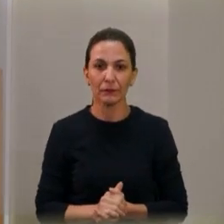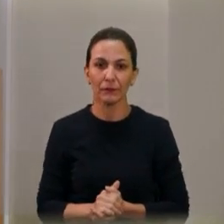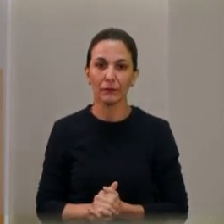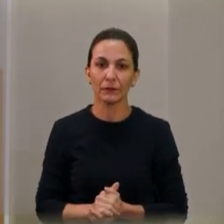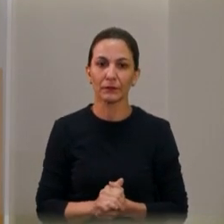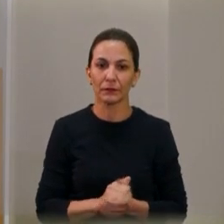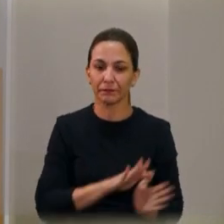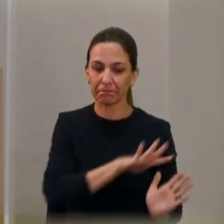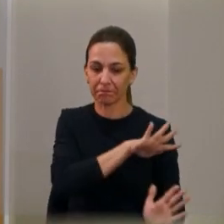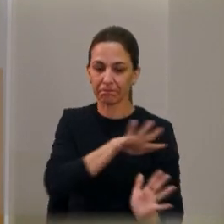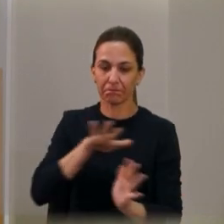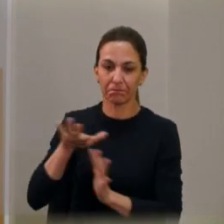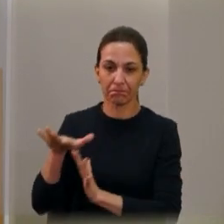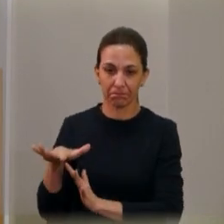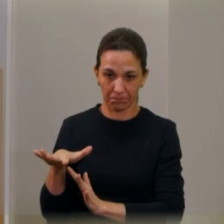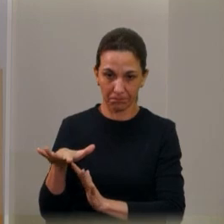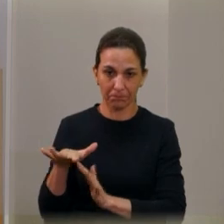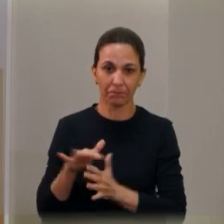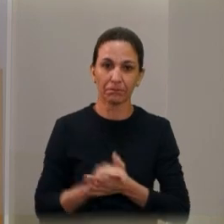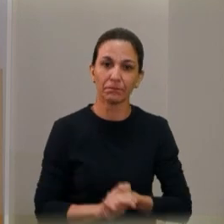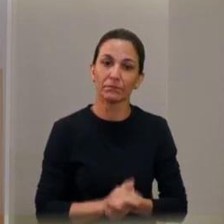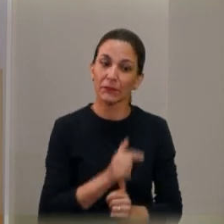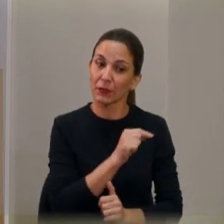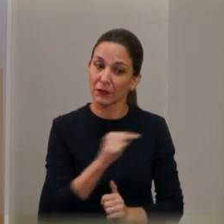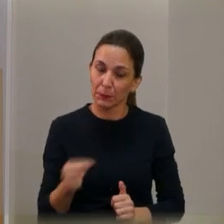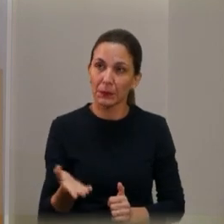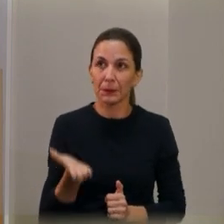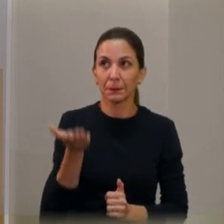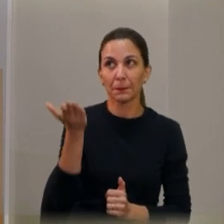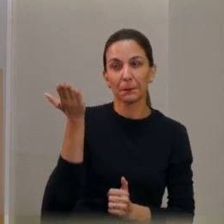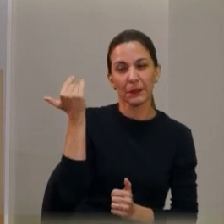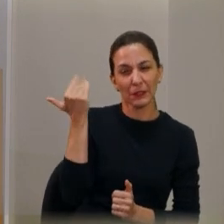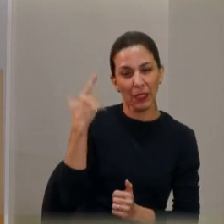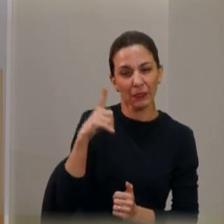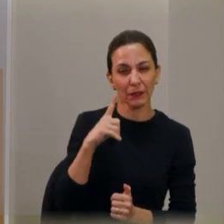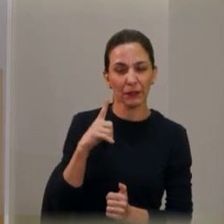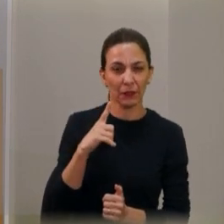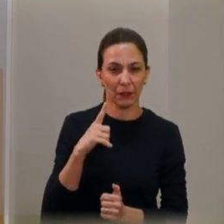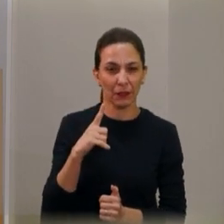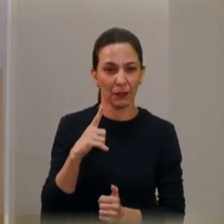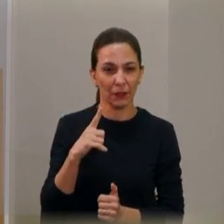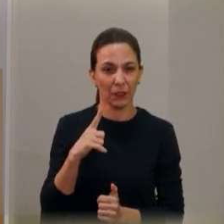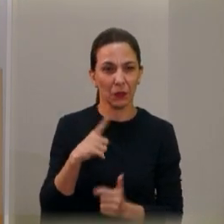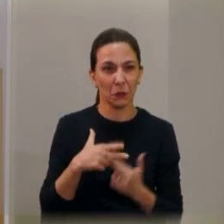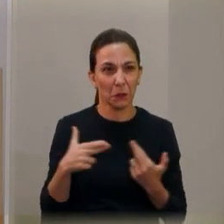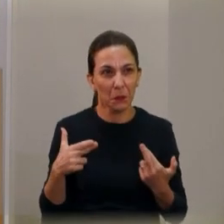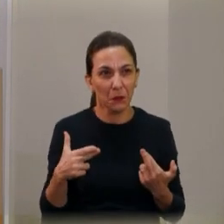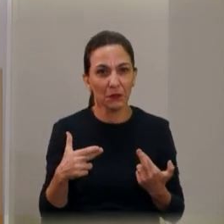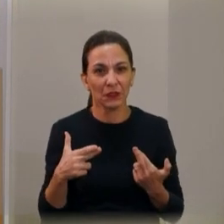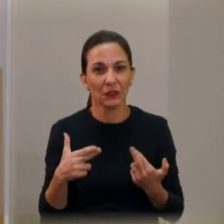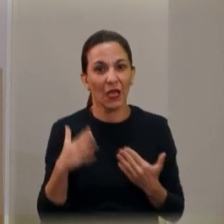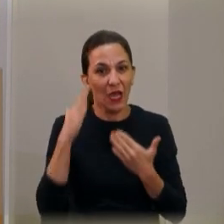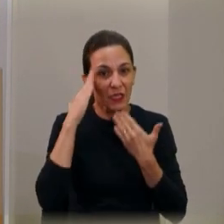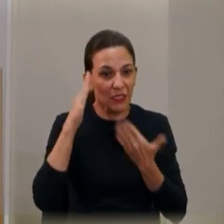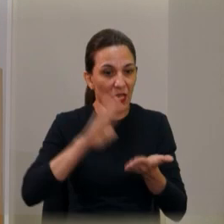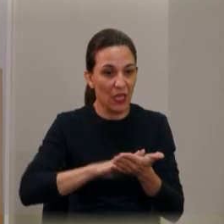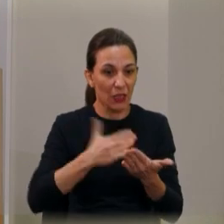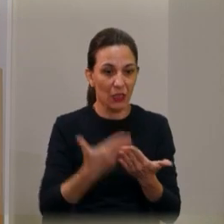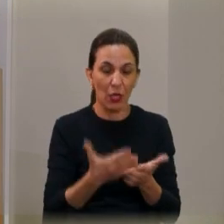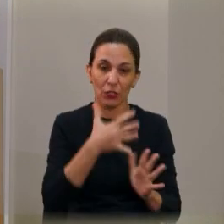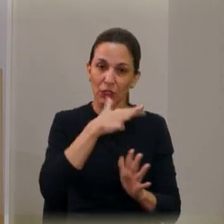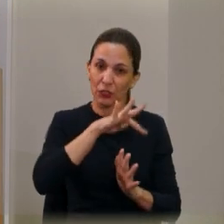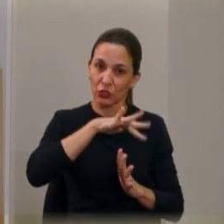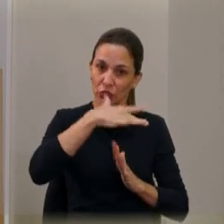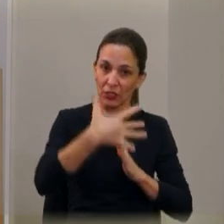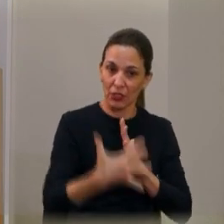na semana passada eu lidei com um caso presidente que ele é muito agradecer o pessoal os nossos intérpretes e